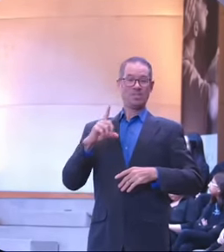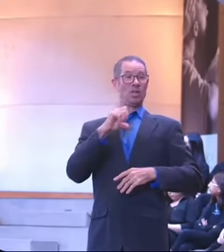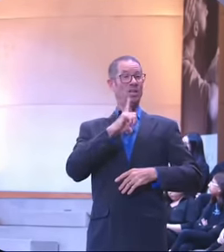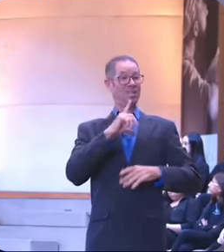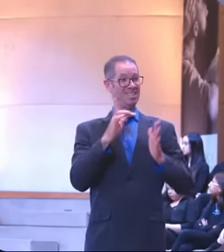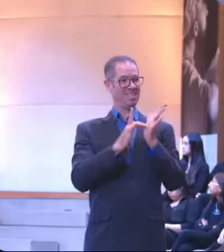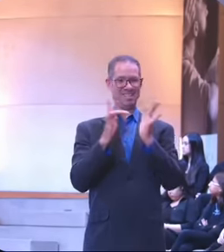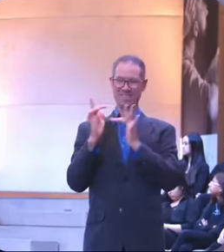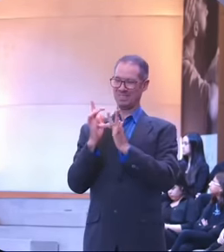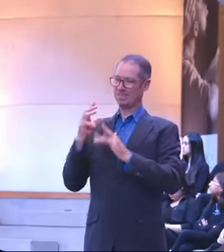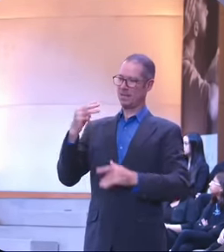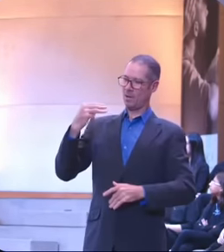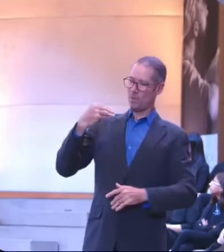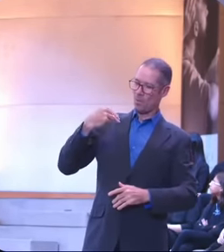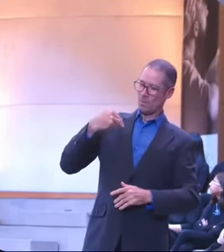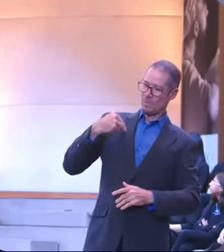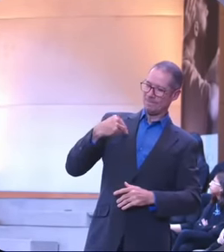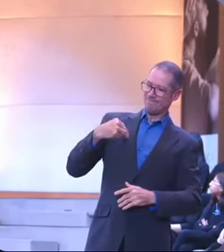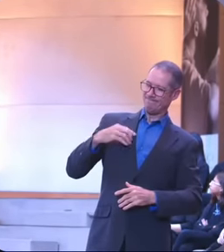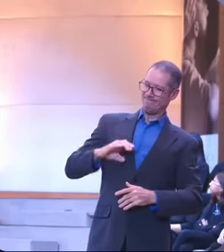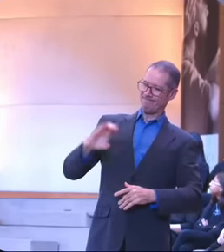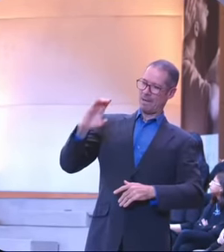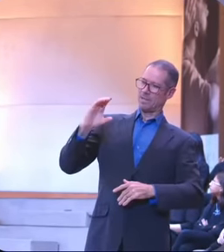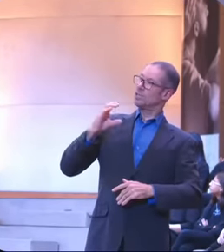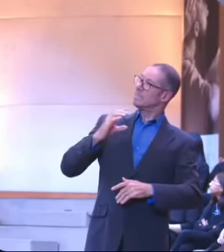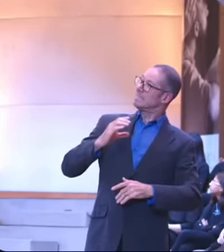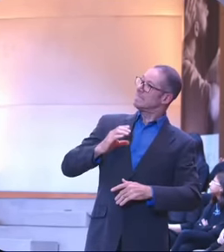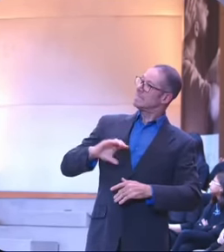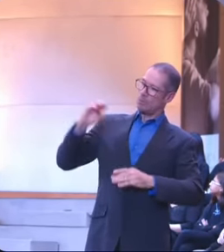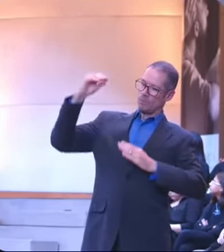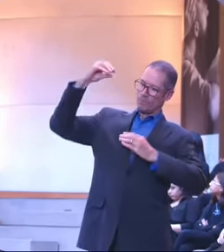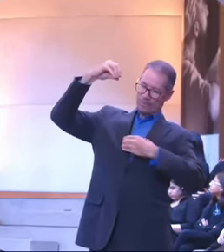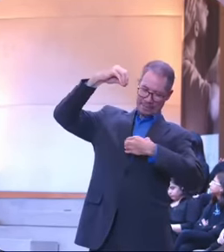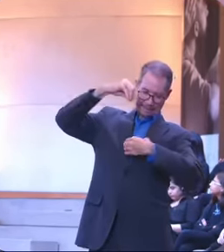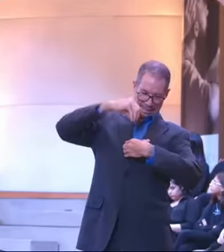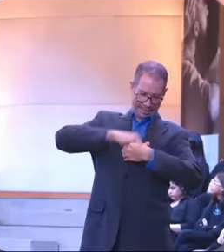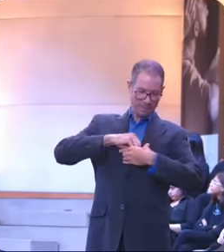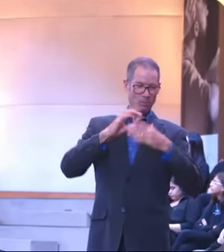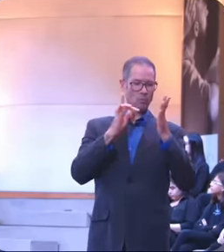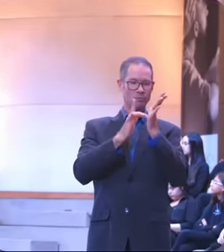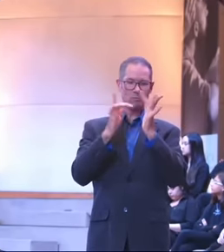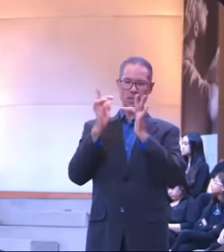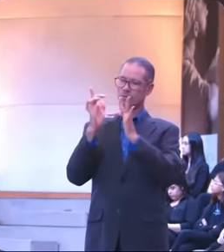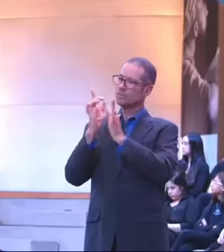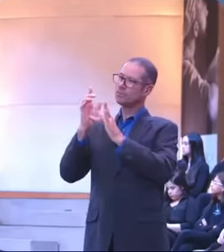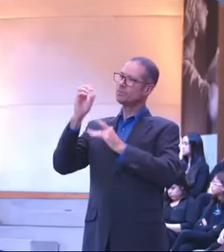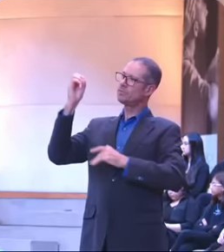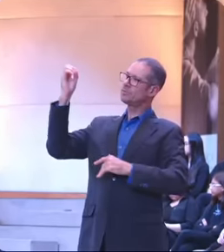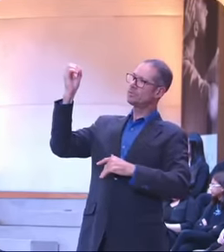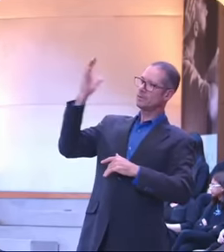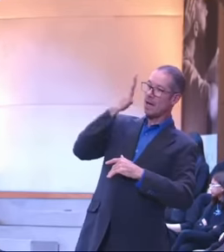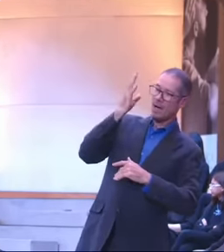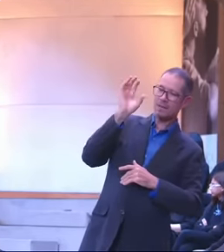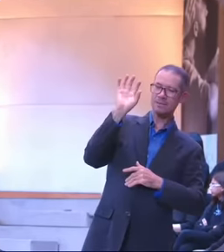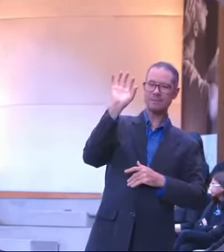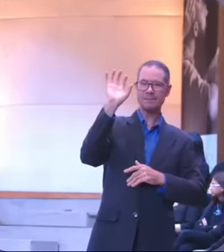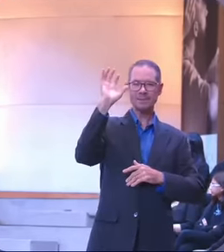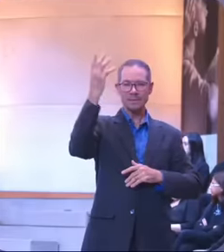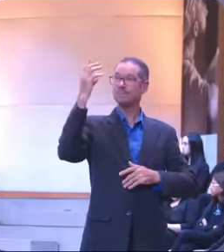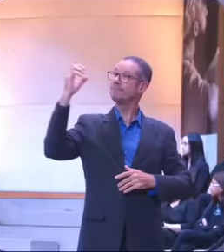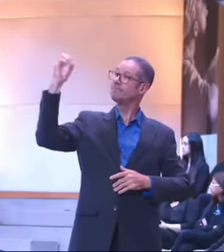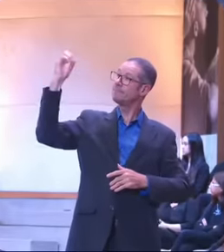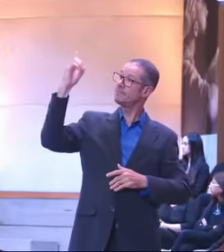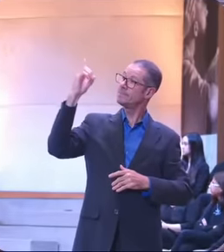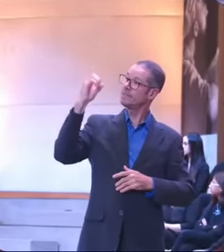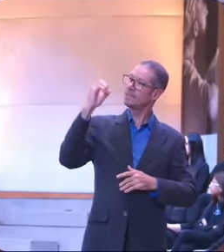essa compaixão era movida dentro dele, algo extraordinário da graça acontecia. E quando Deus